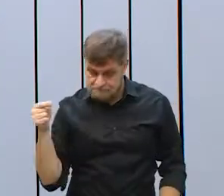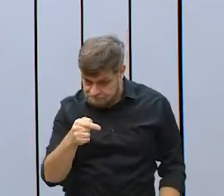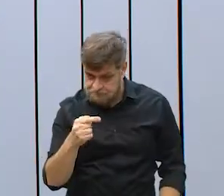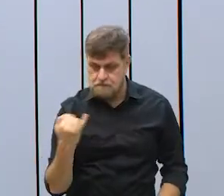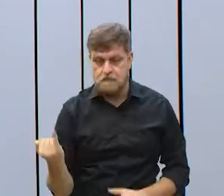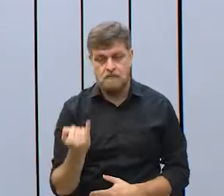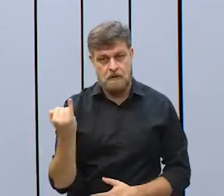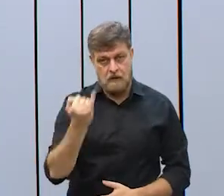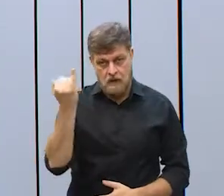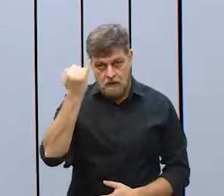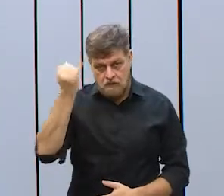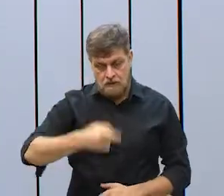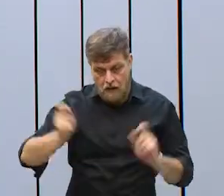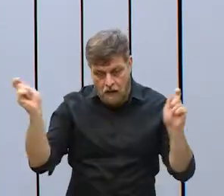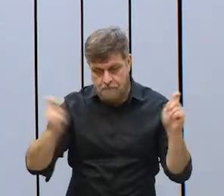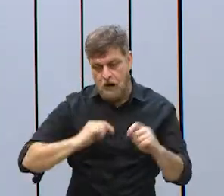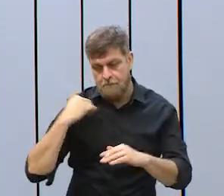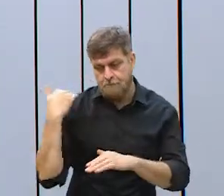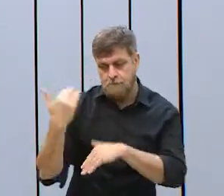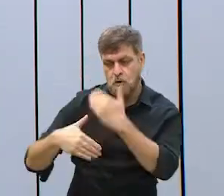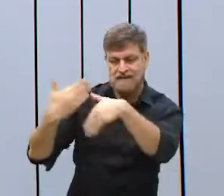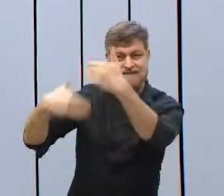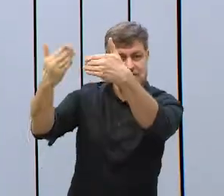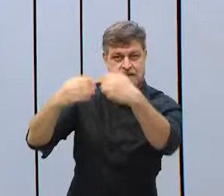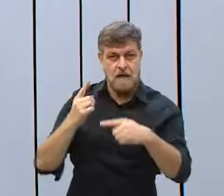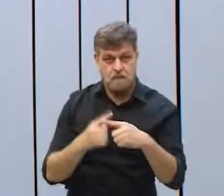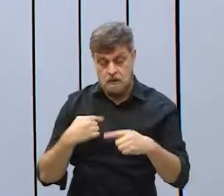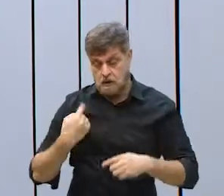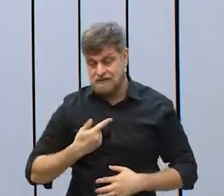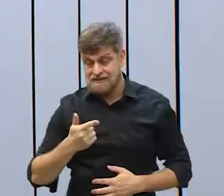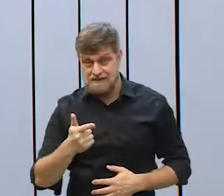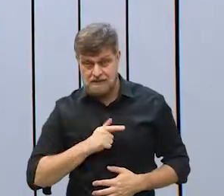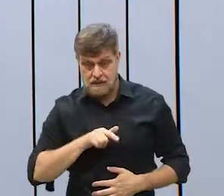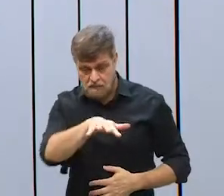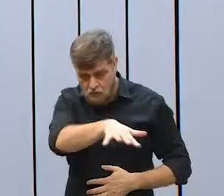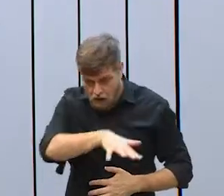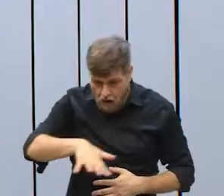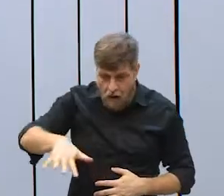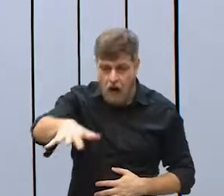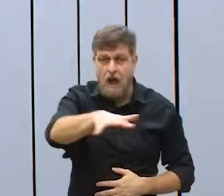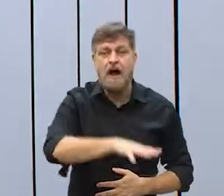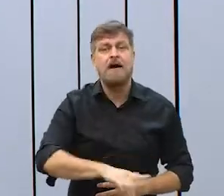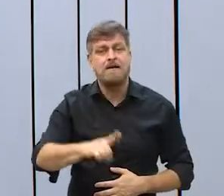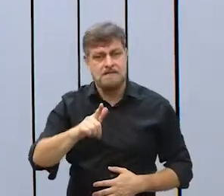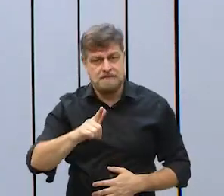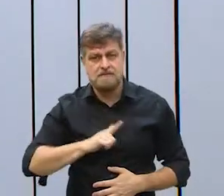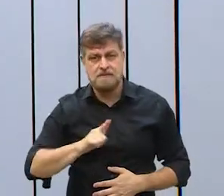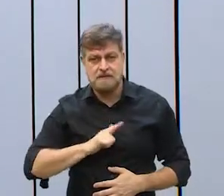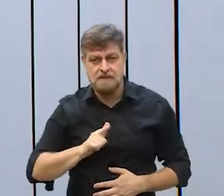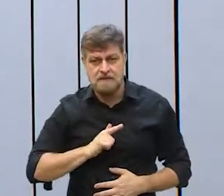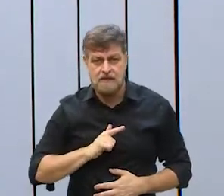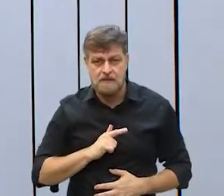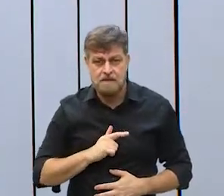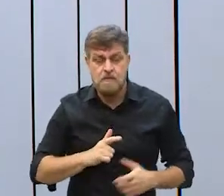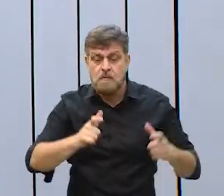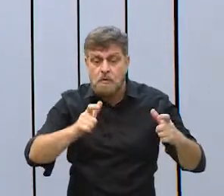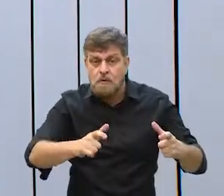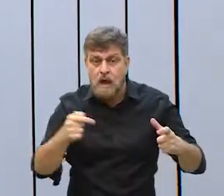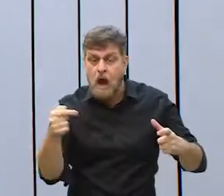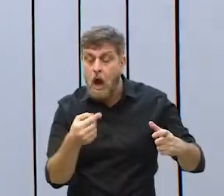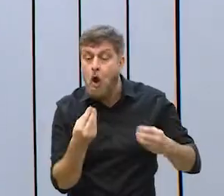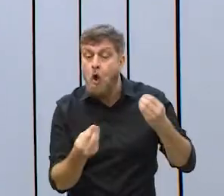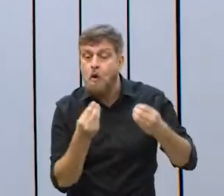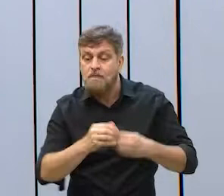elas vão potencializar, porque nós temos hoje as áreas. Como o Cecílio falou, a professora falou, nós temos as áreas. E como elas vão